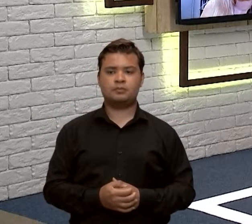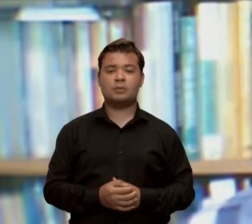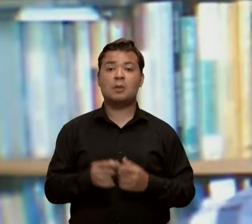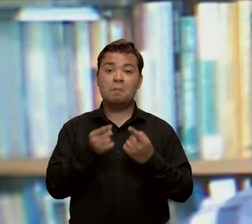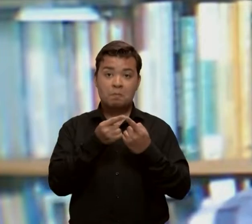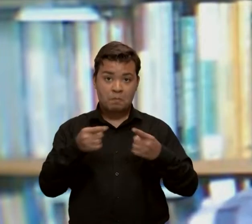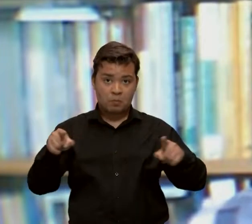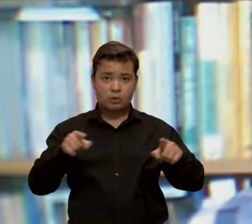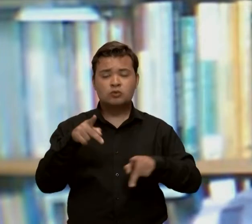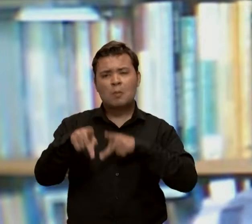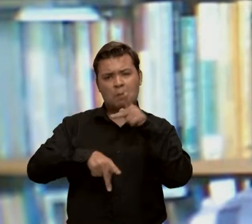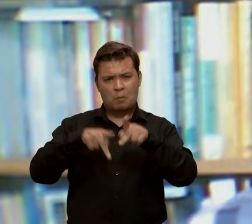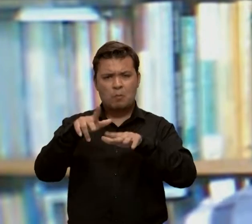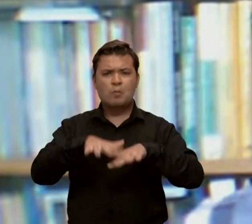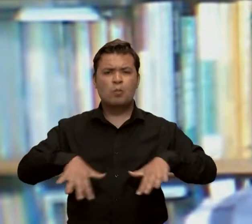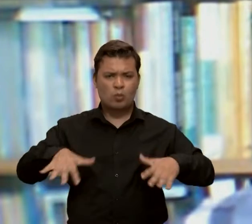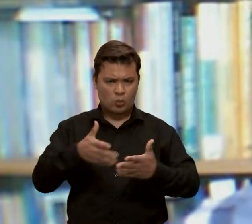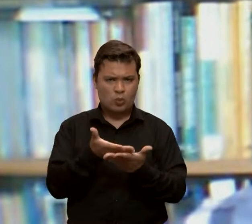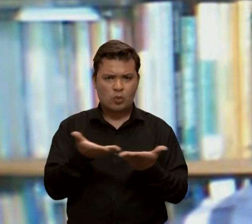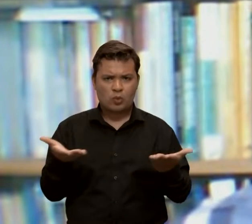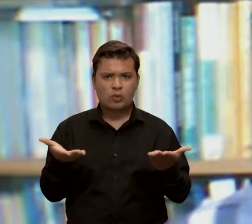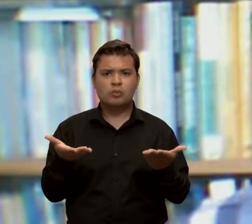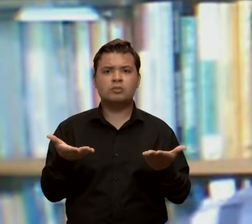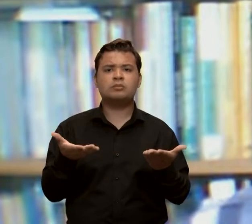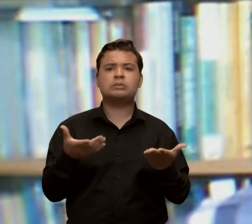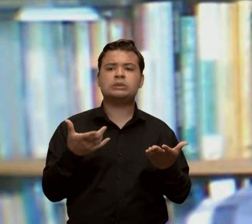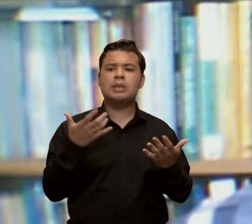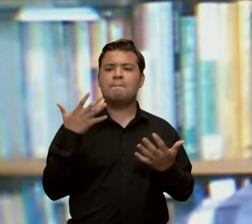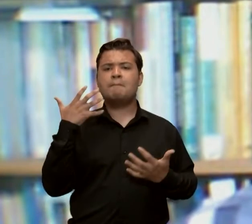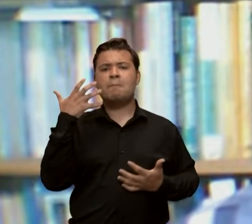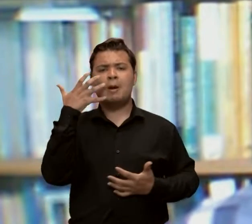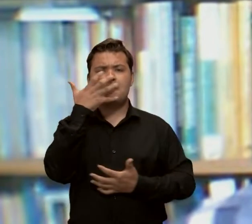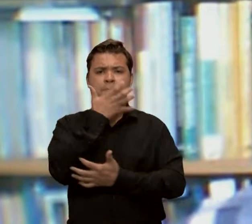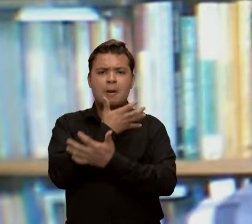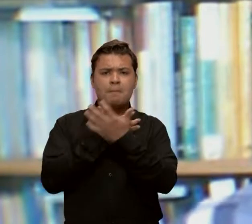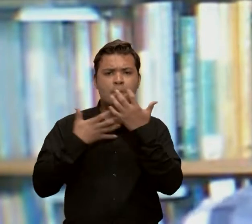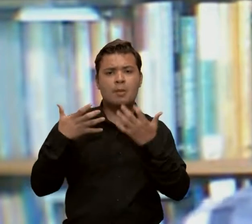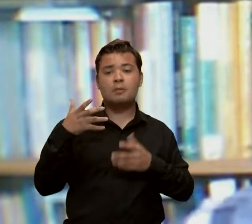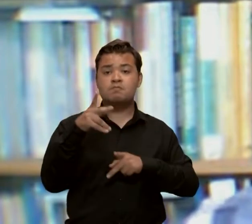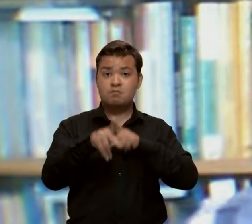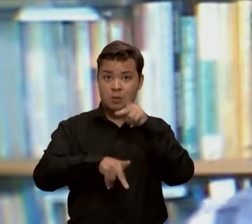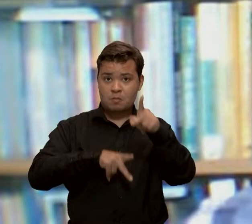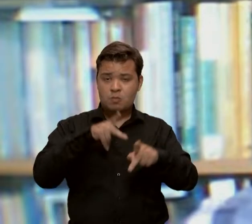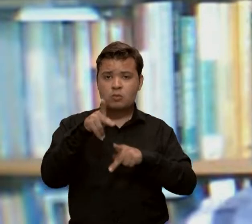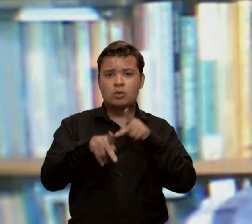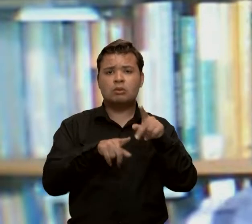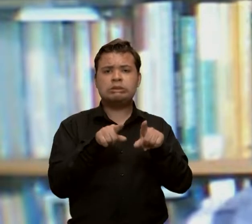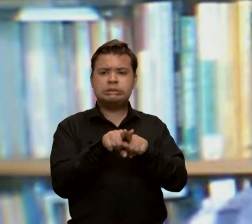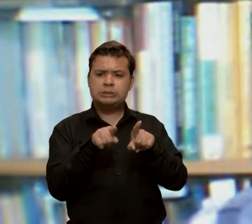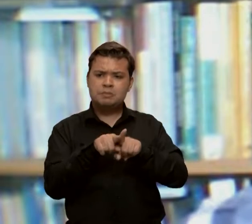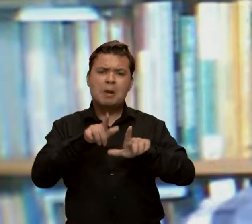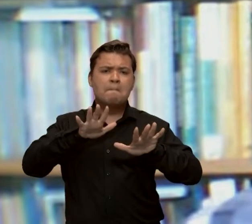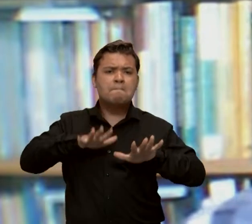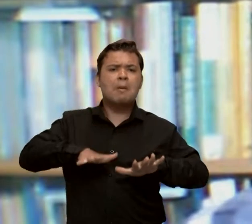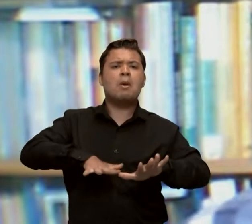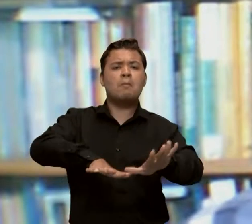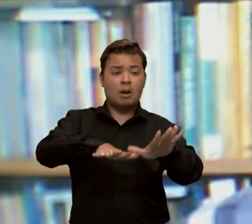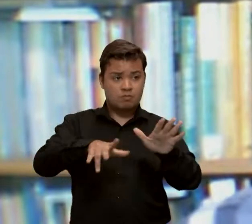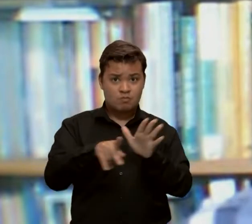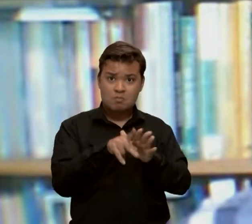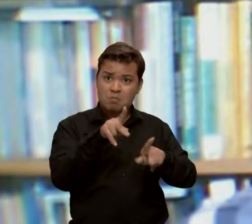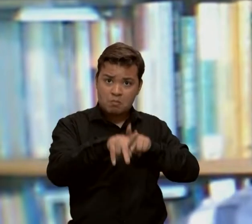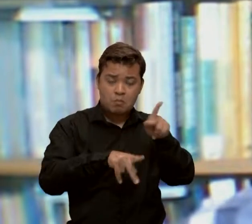popular, no sentido assim, os cantos populares, as manifestações populares que